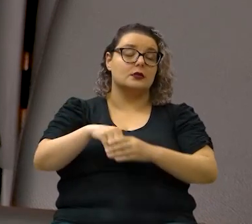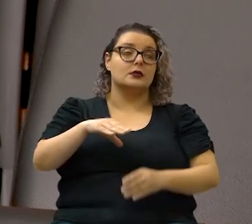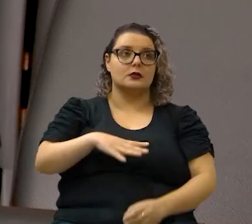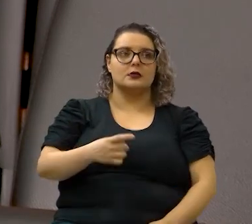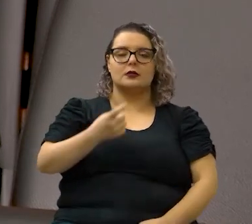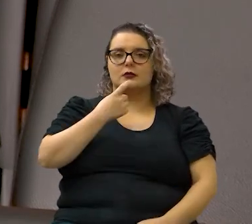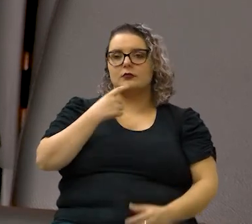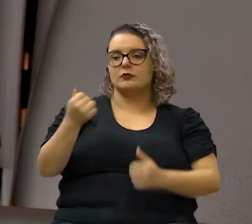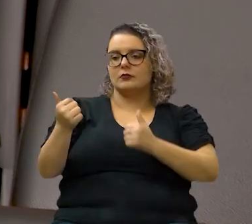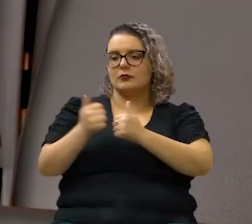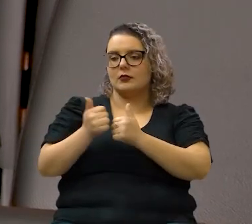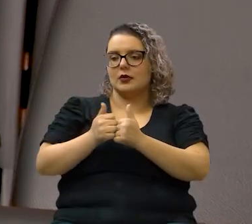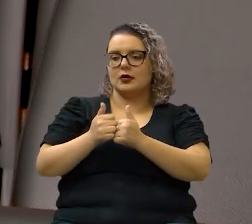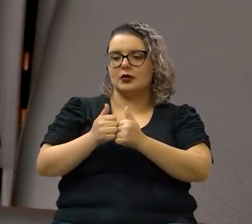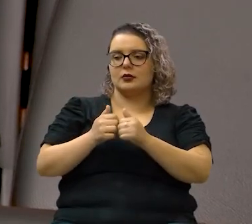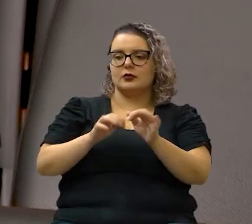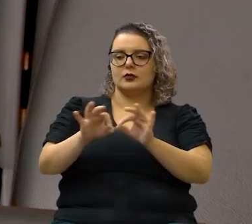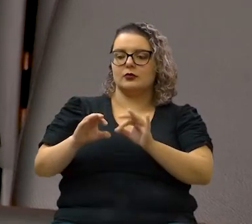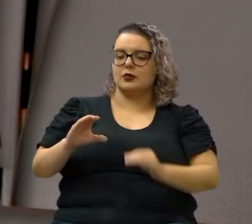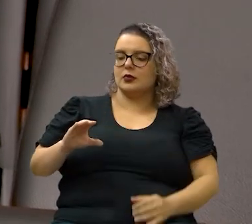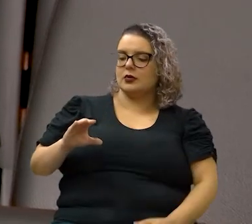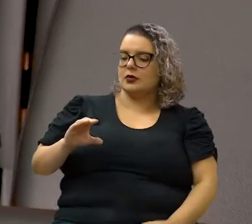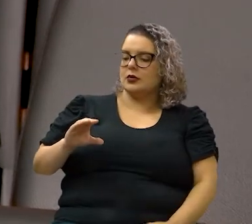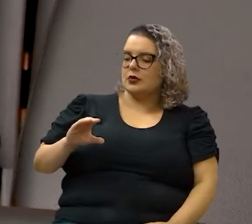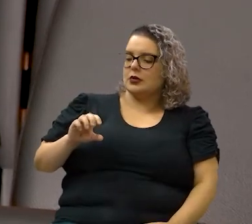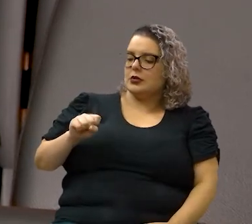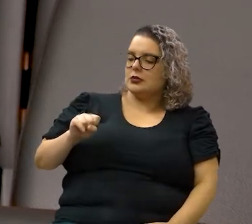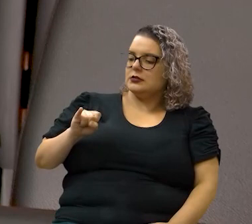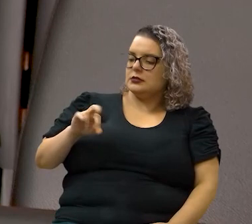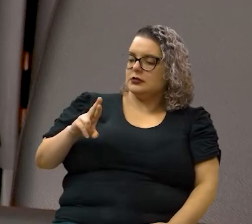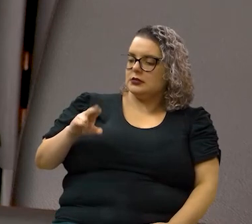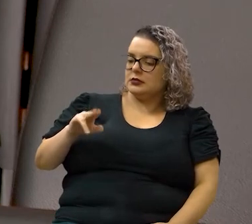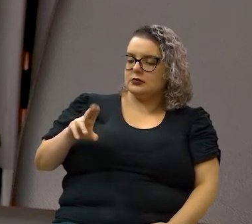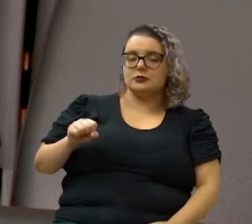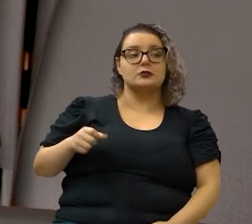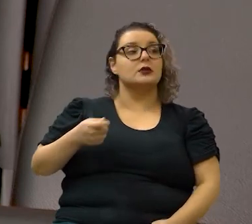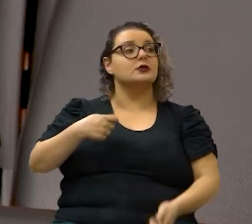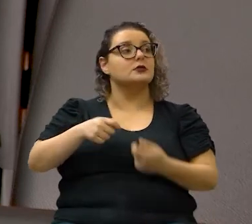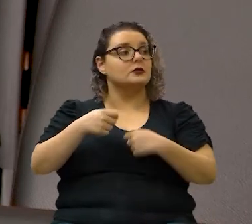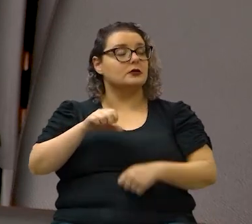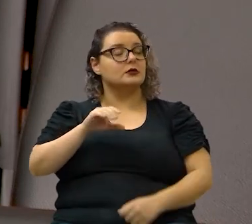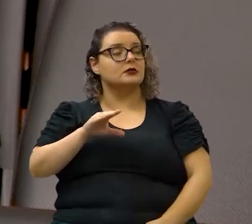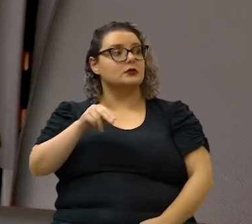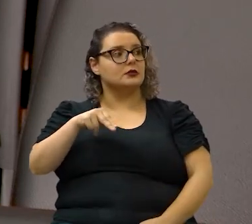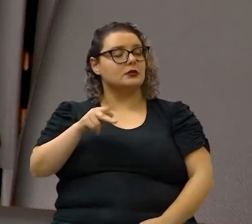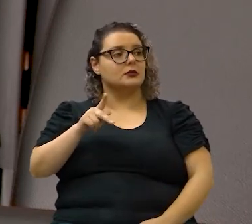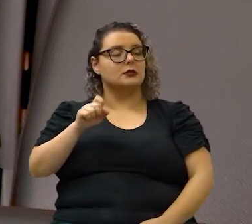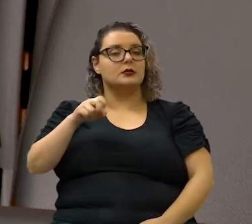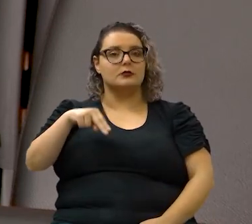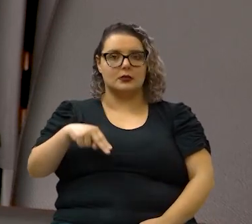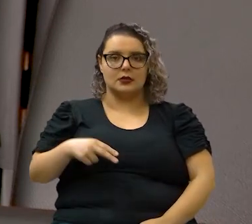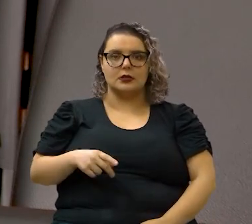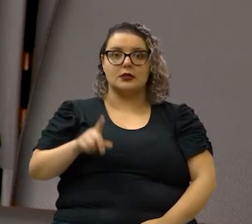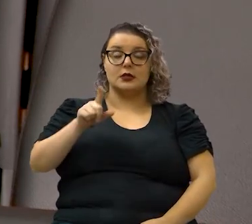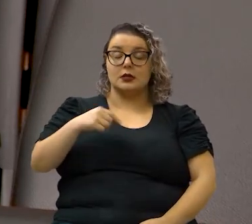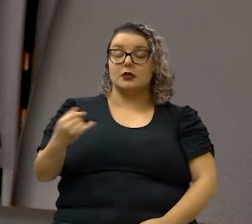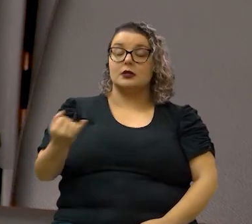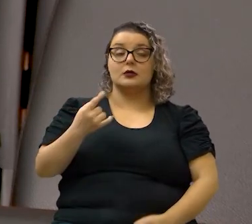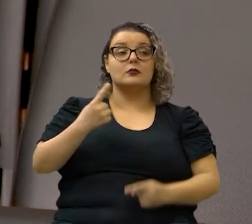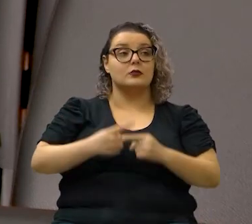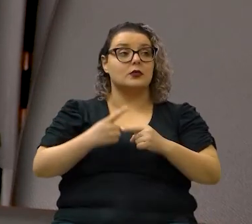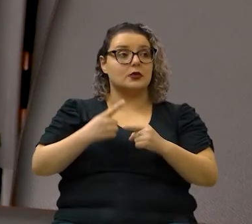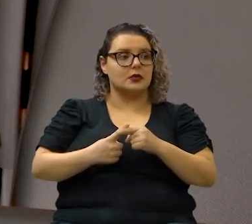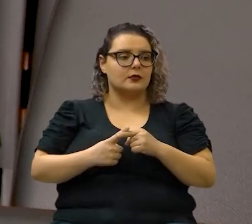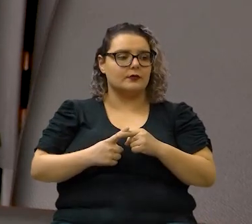Campinas, ao lado do projeto Sirius, administrado também pelo CNPEM. Esse laboratório ele é muito importante por